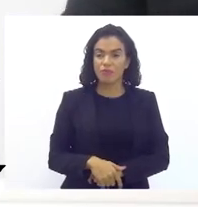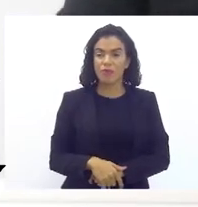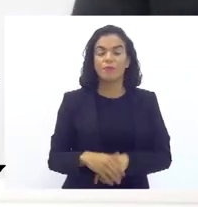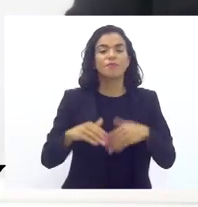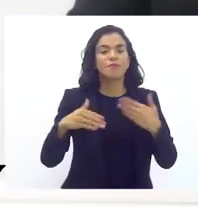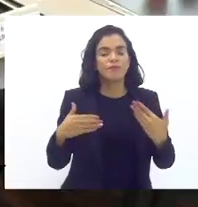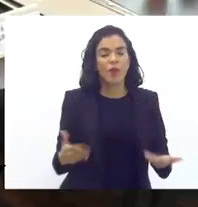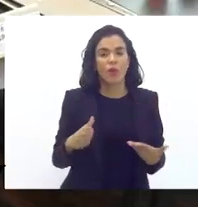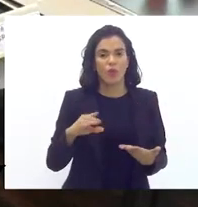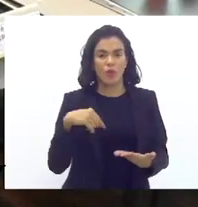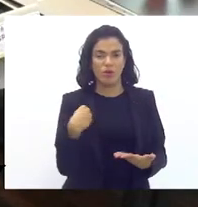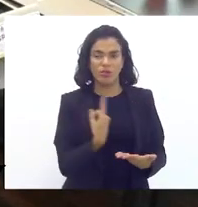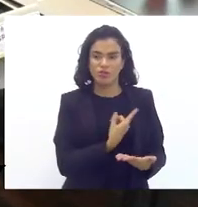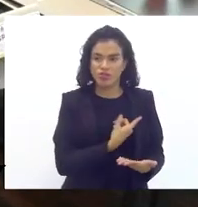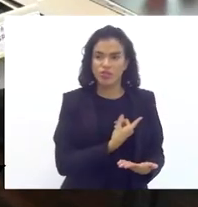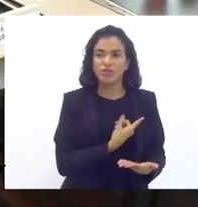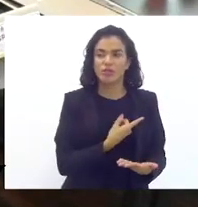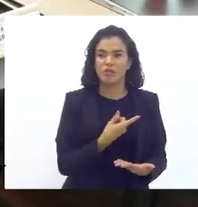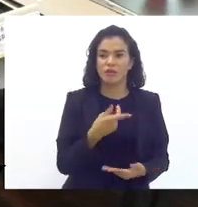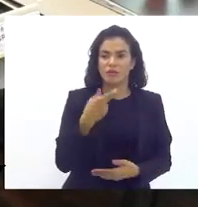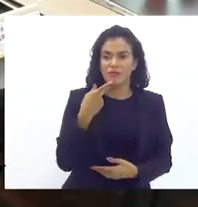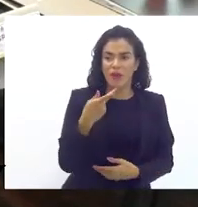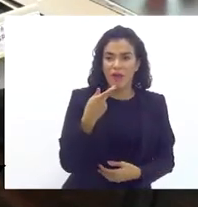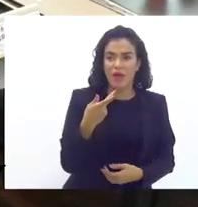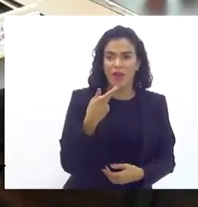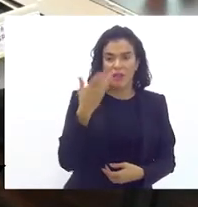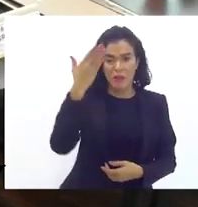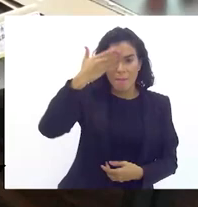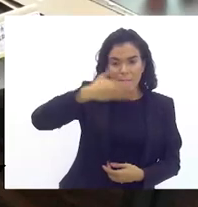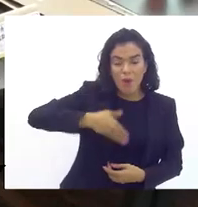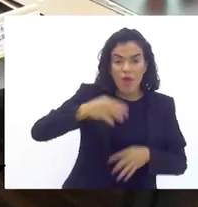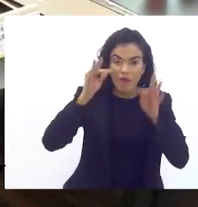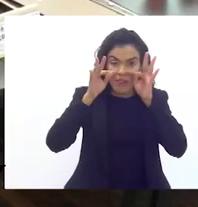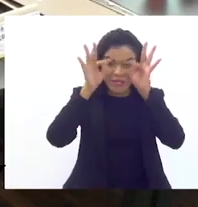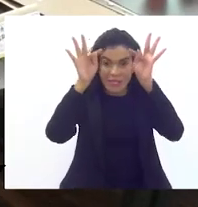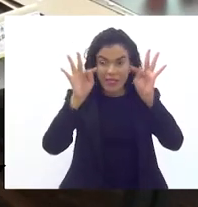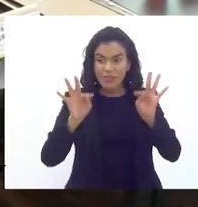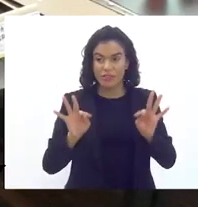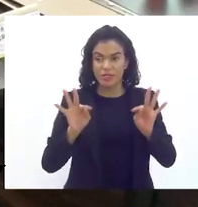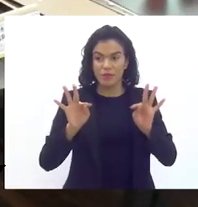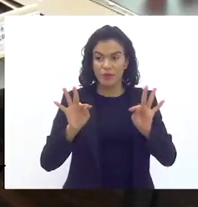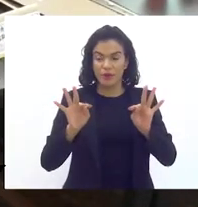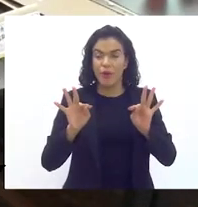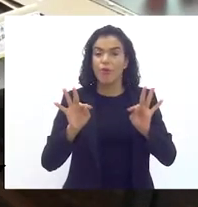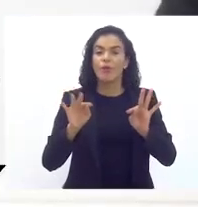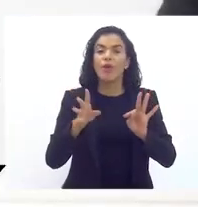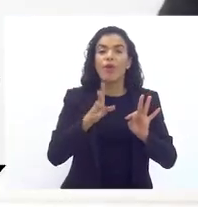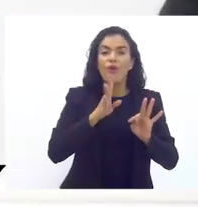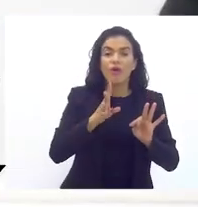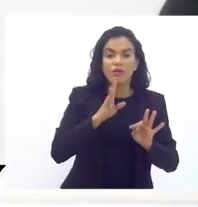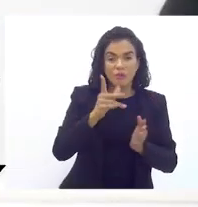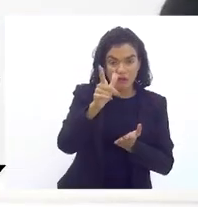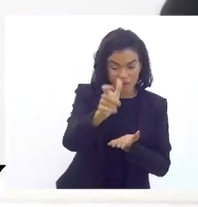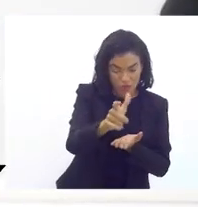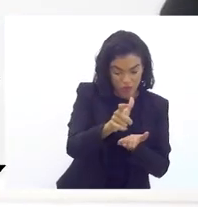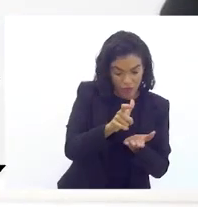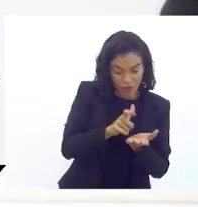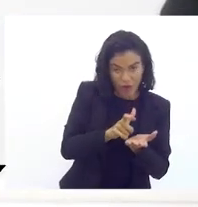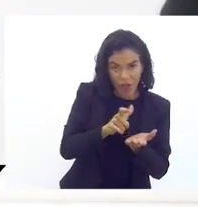então quando a gente fala quando a gente fala da prova testemunhal né que é o que se aplica o reconhecimento fotográfico